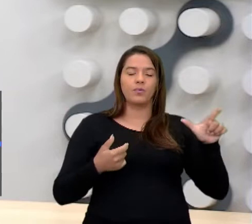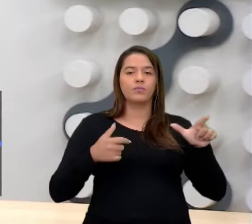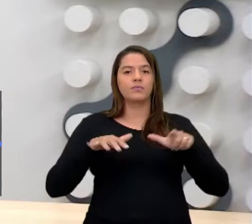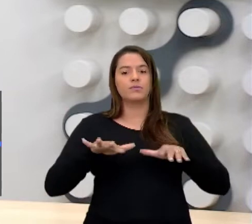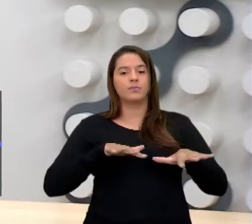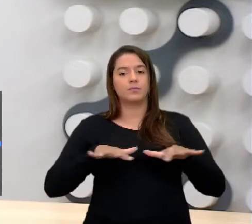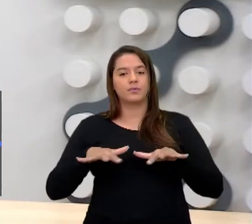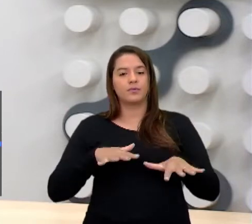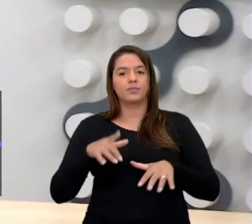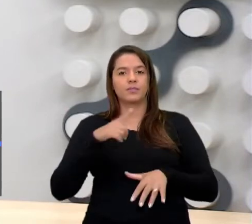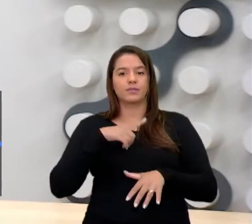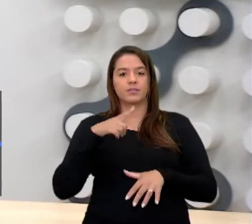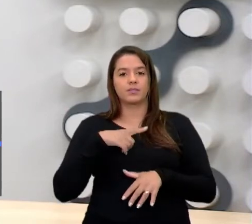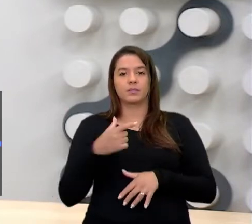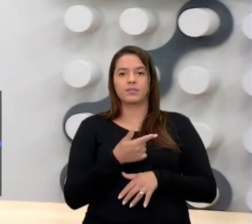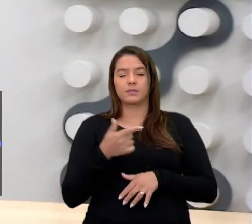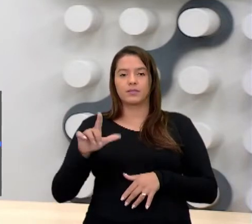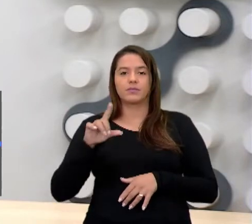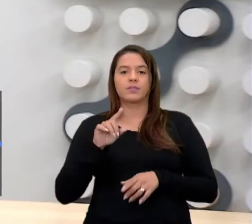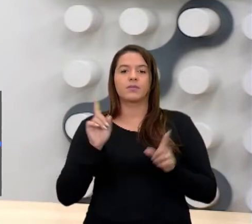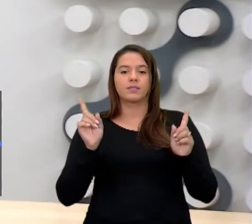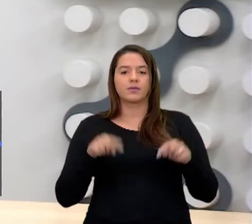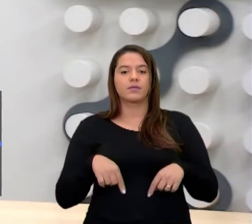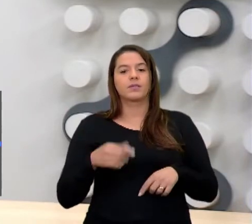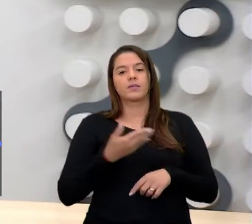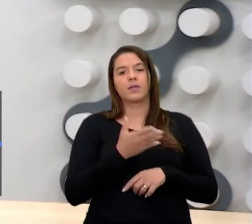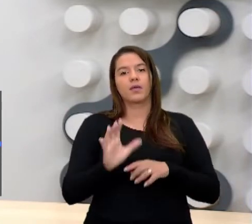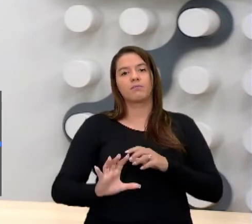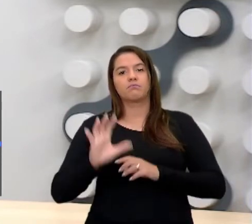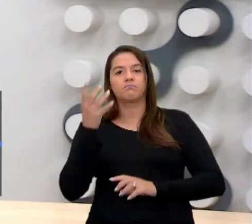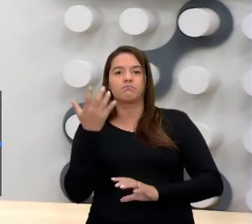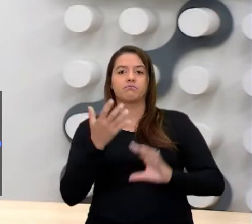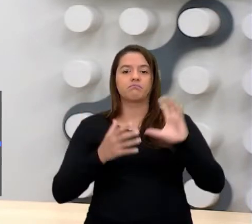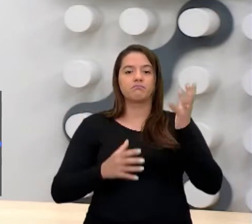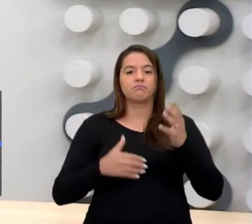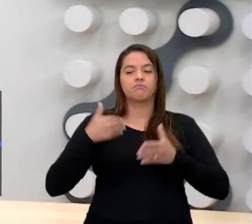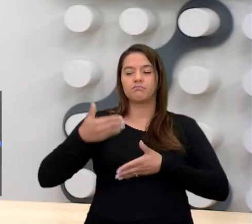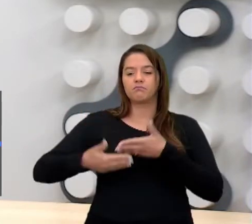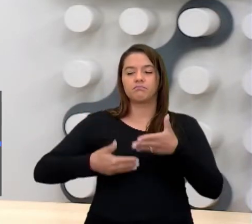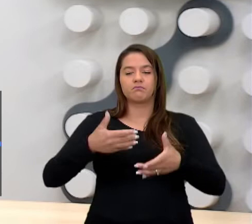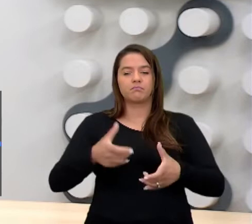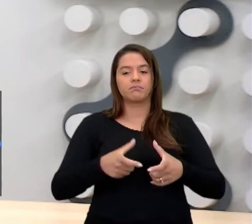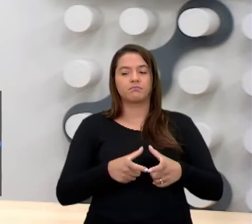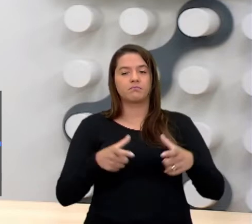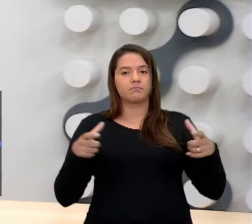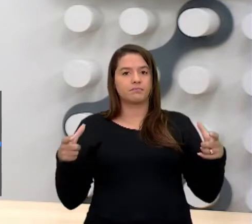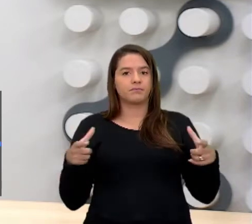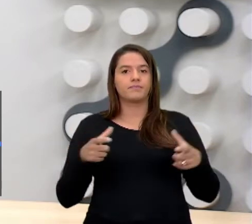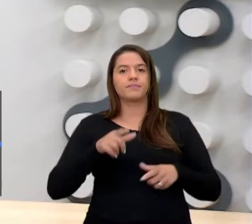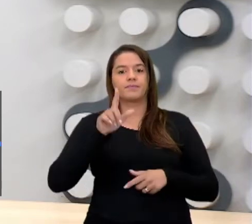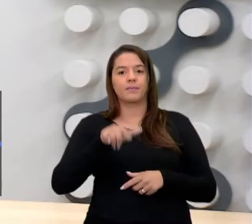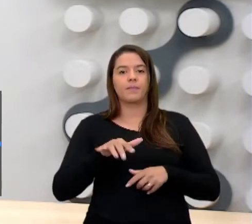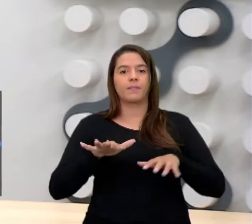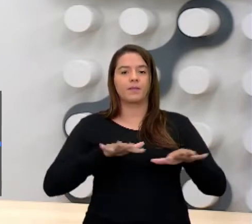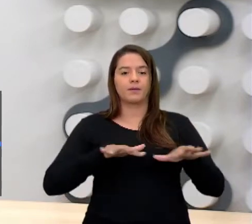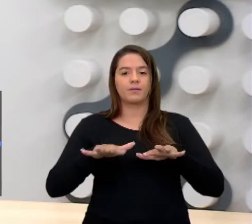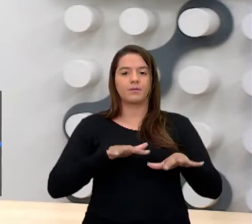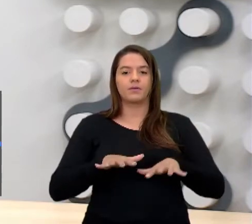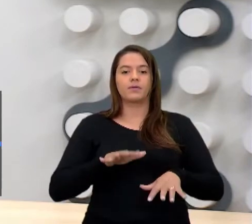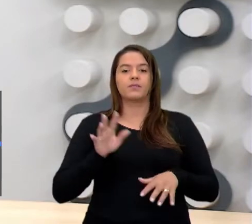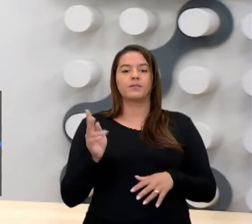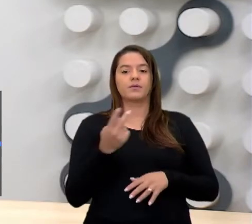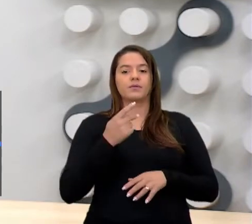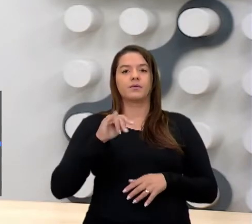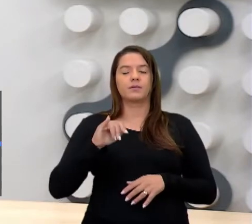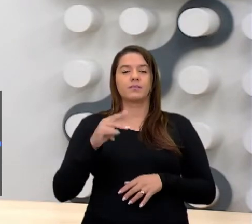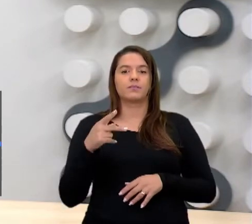tem, fora o de orogênese, né, que são aí o surgimento de cadeias montanhosas, é o movimento de epirogênese, né? Lembrando